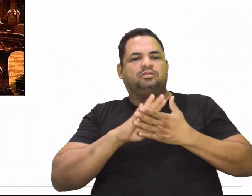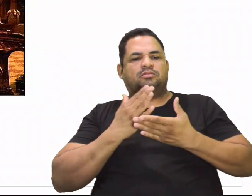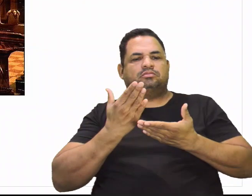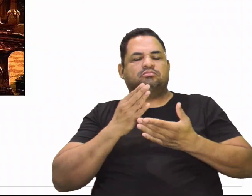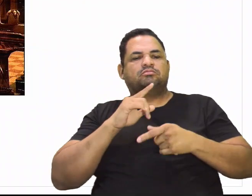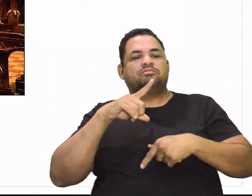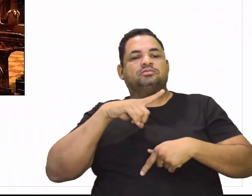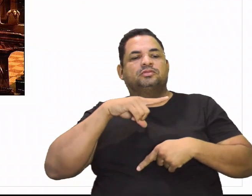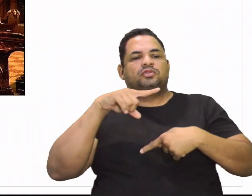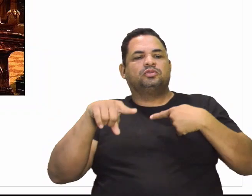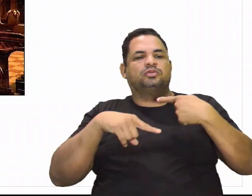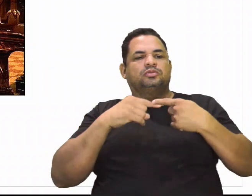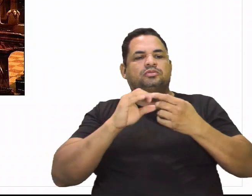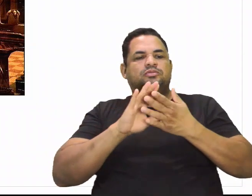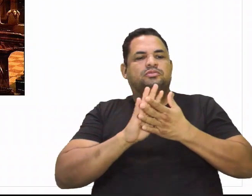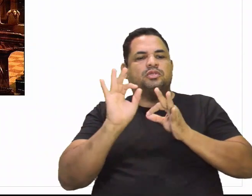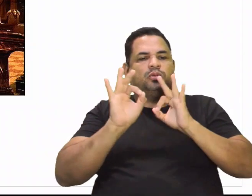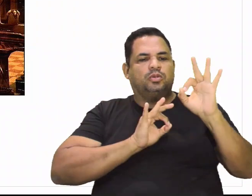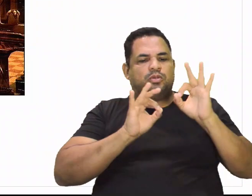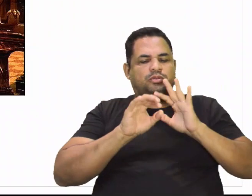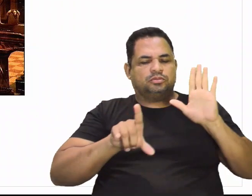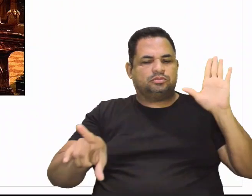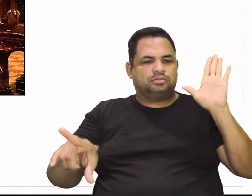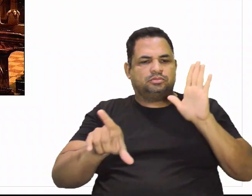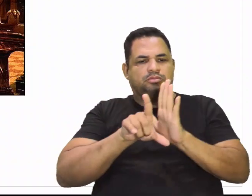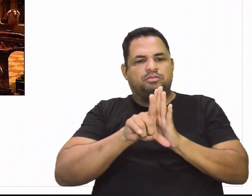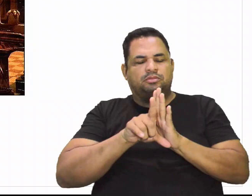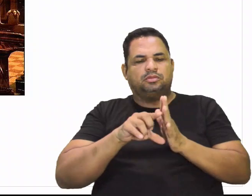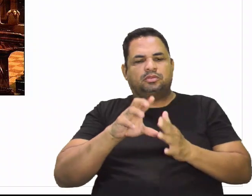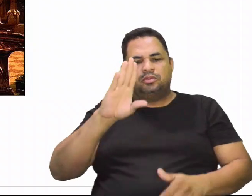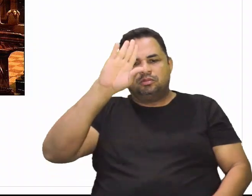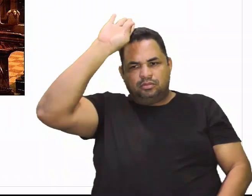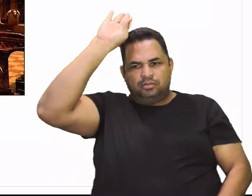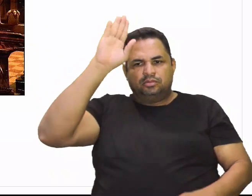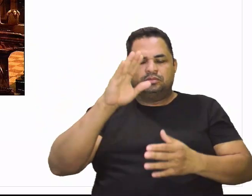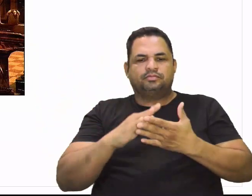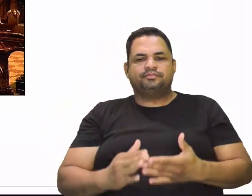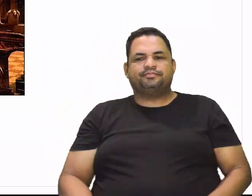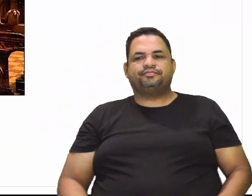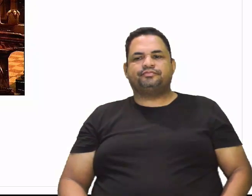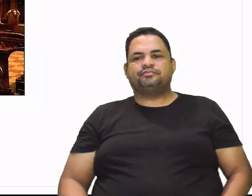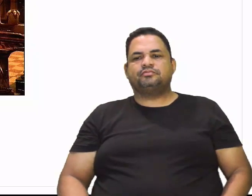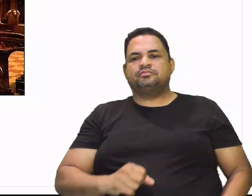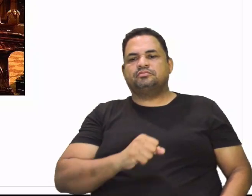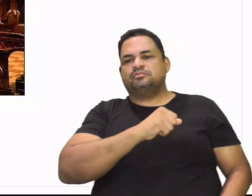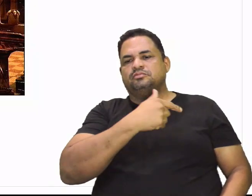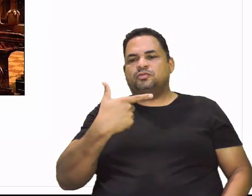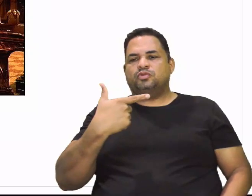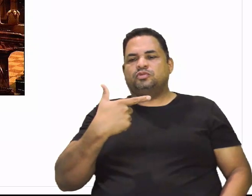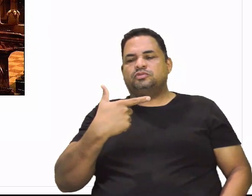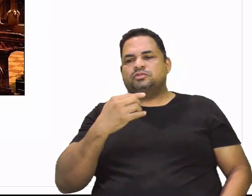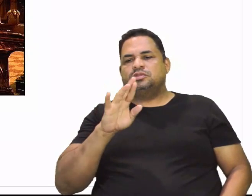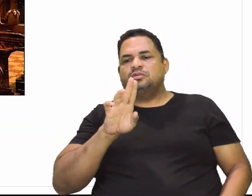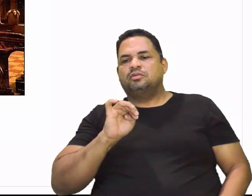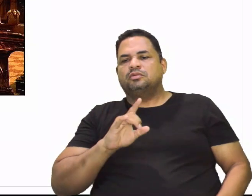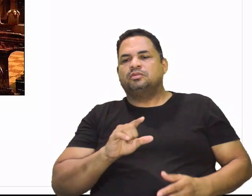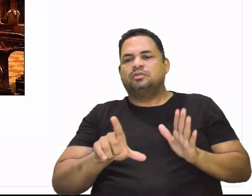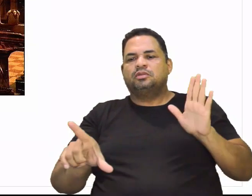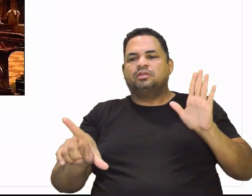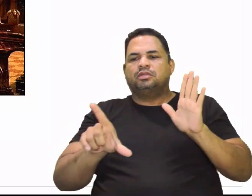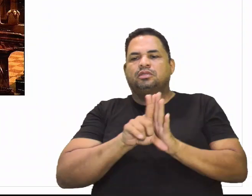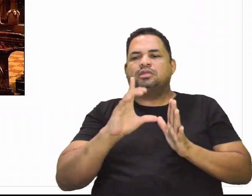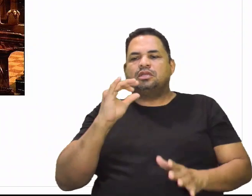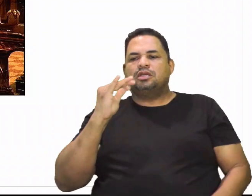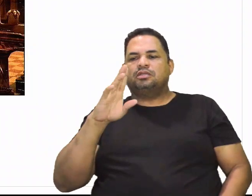era encarregado de codificar essas leis. Como as leis das 12 tábuas, a lei Canoleia,